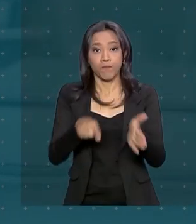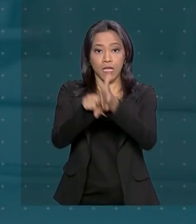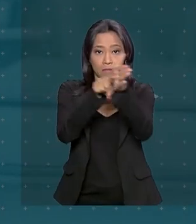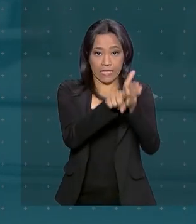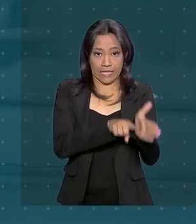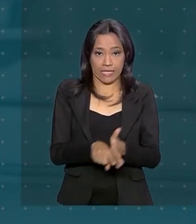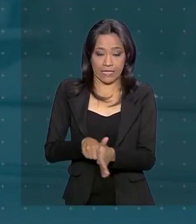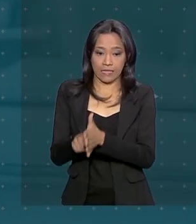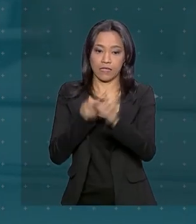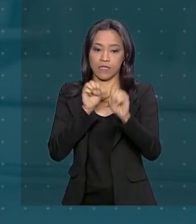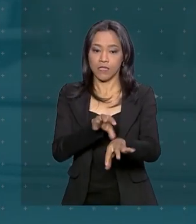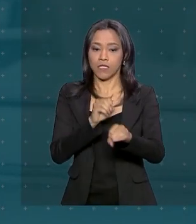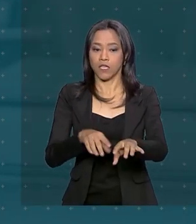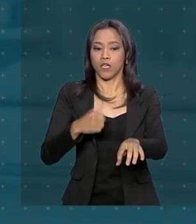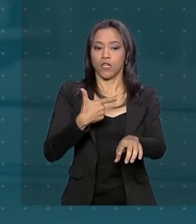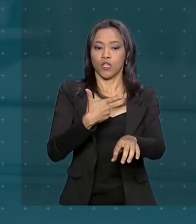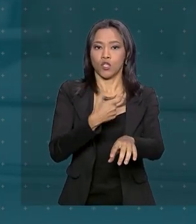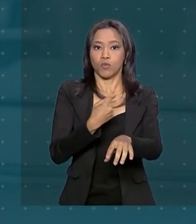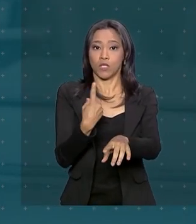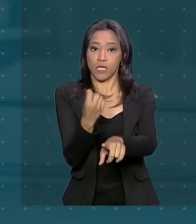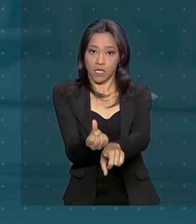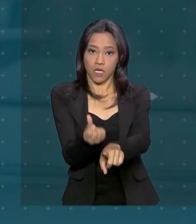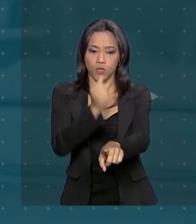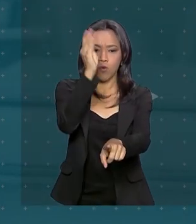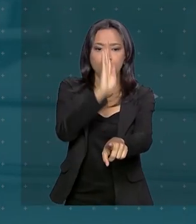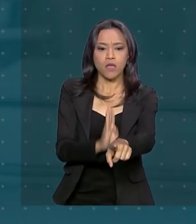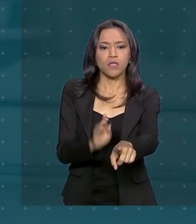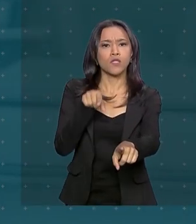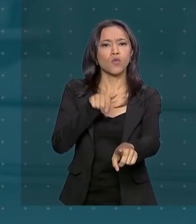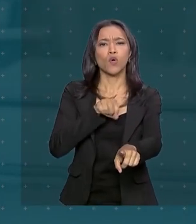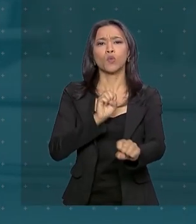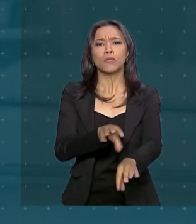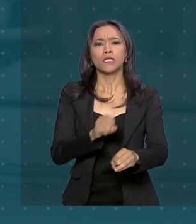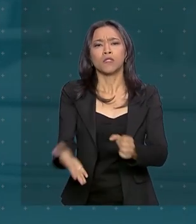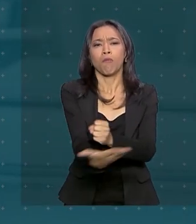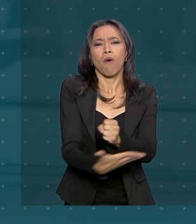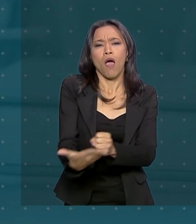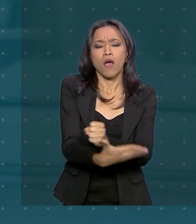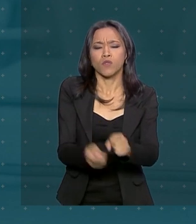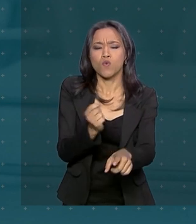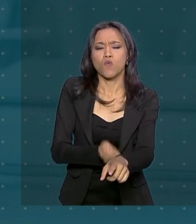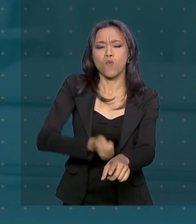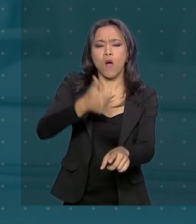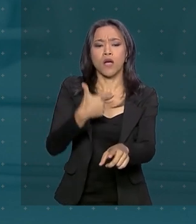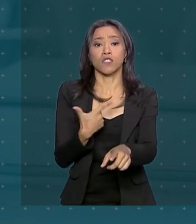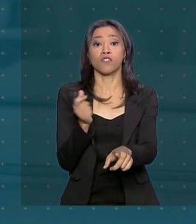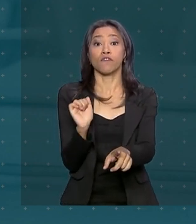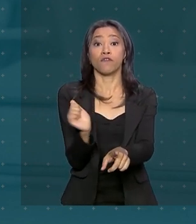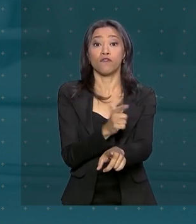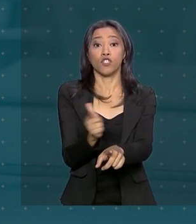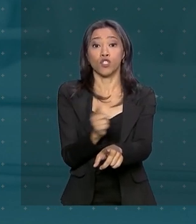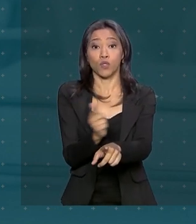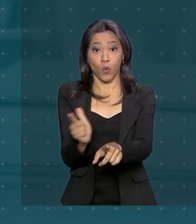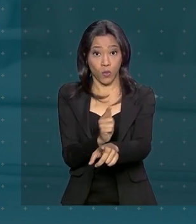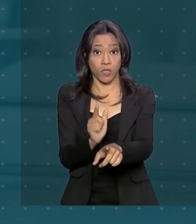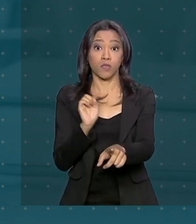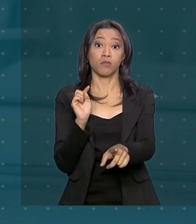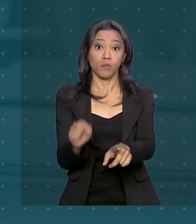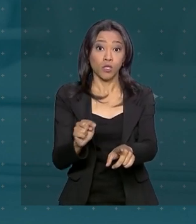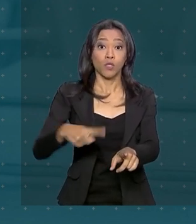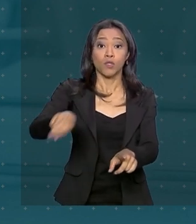censo escolar de 2016 o brasil possui na educação básica quase 22 mil estudantes surdos